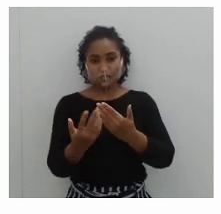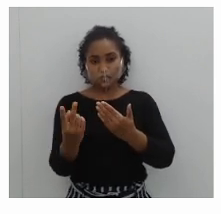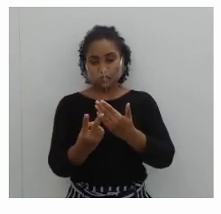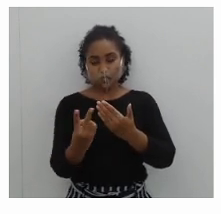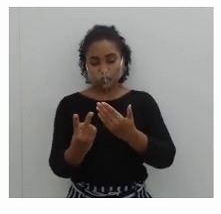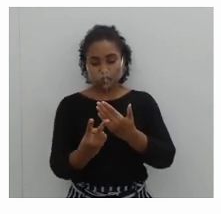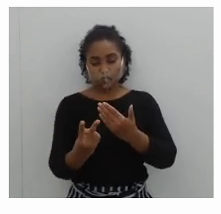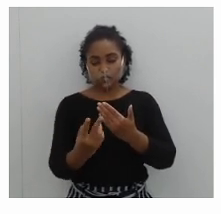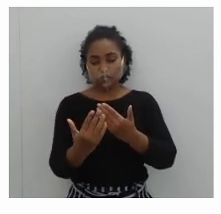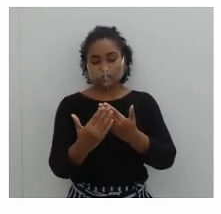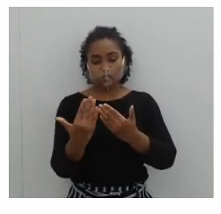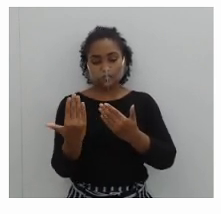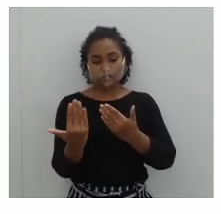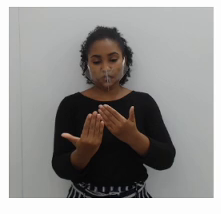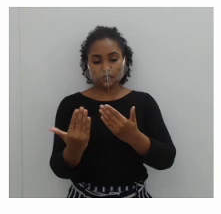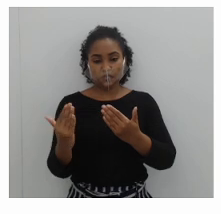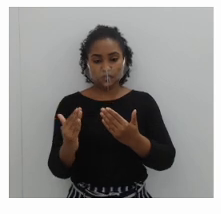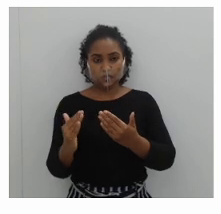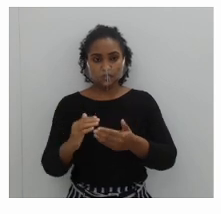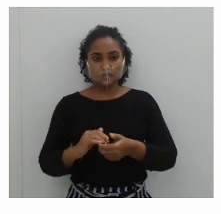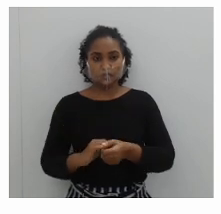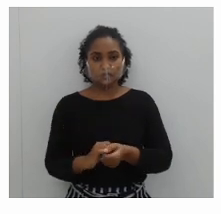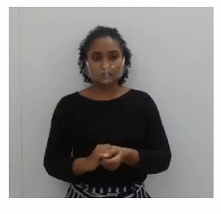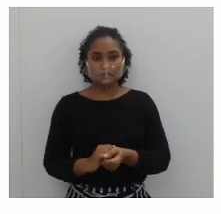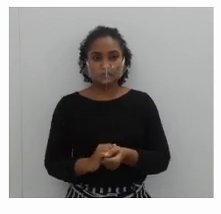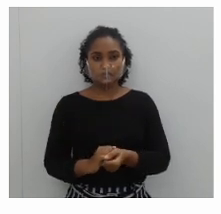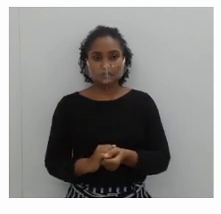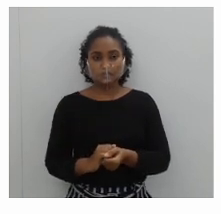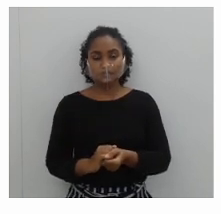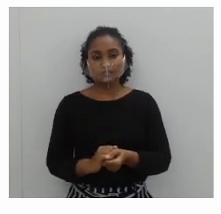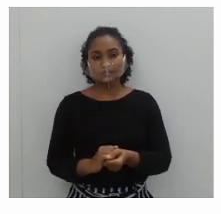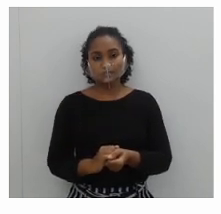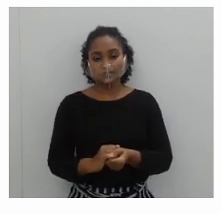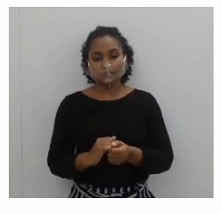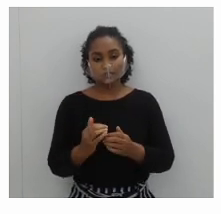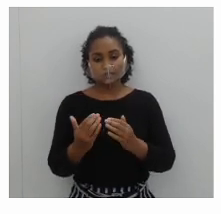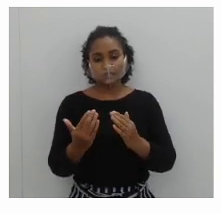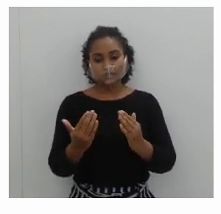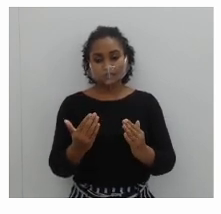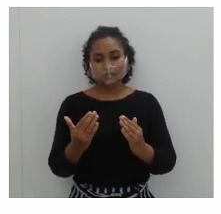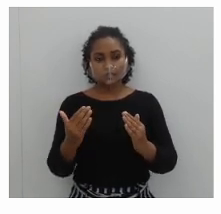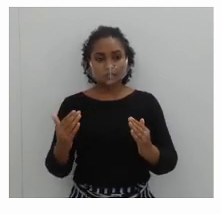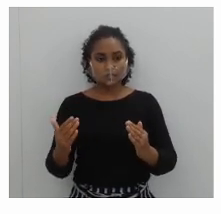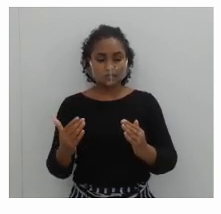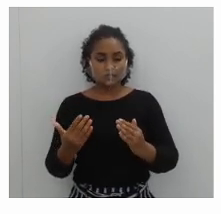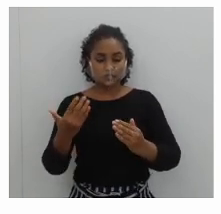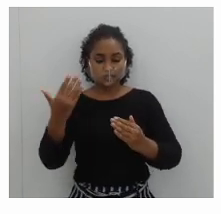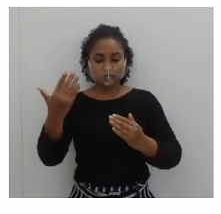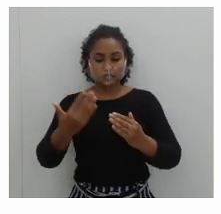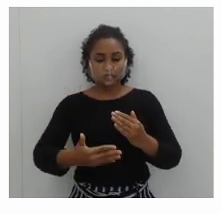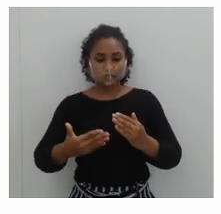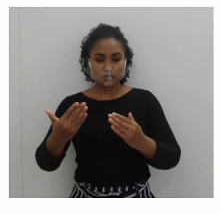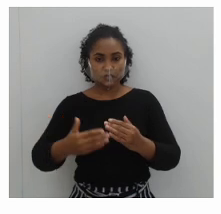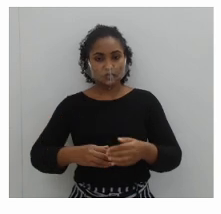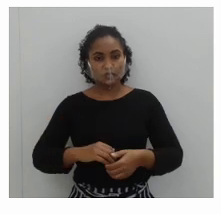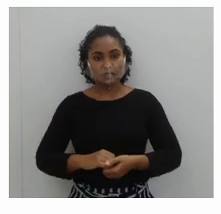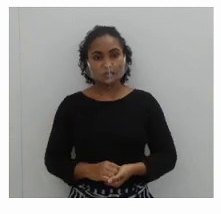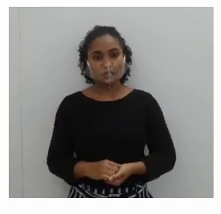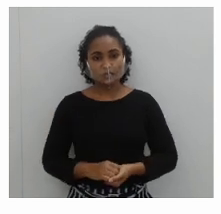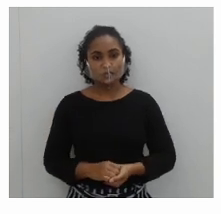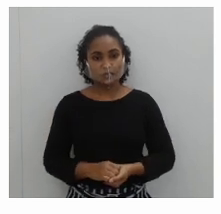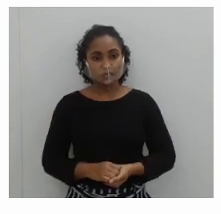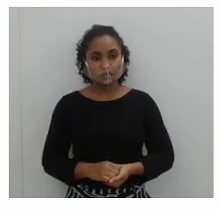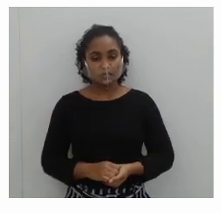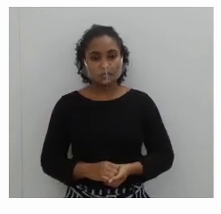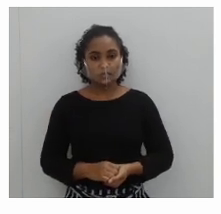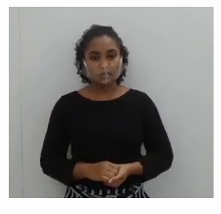duas. Então, em cada lado ele vai ter duas faces, uma inclinada e uma de frente. Então, como tem 4